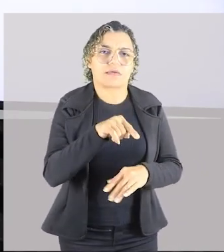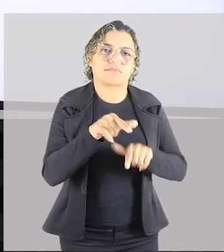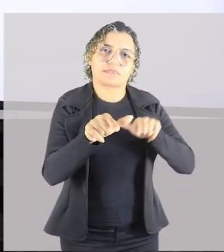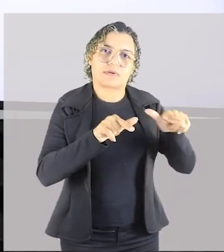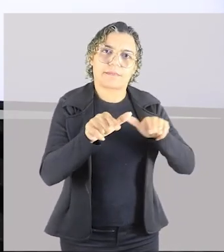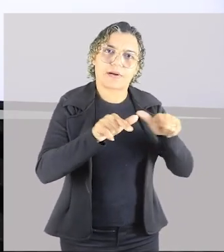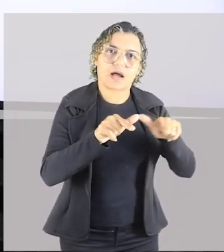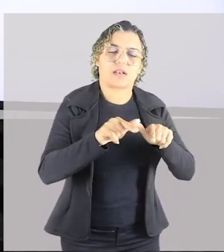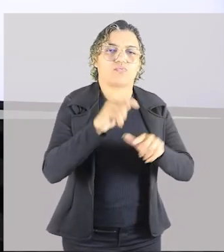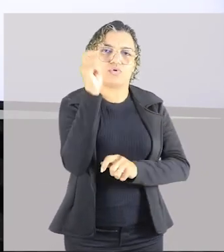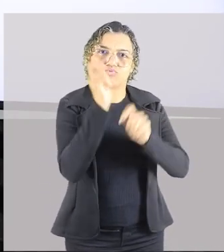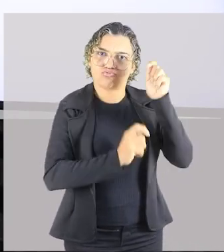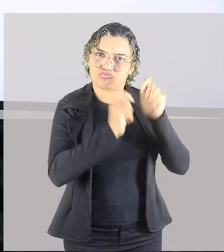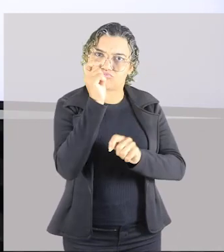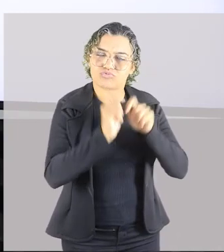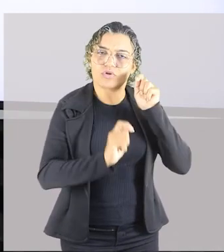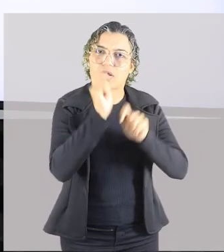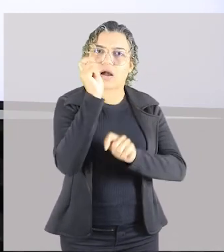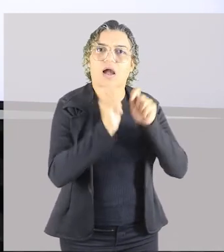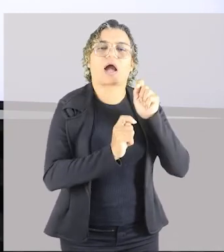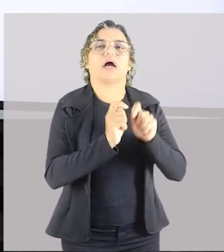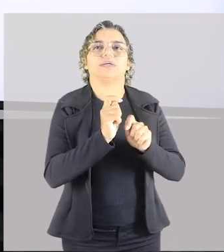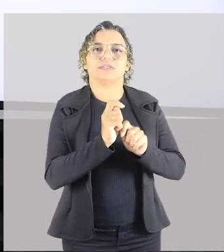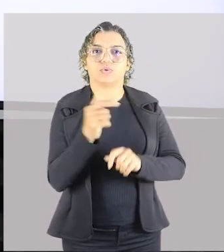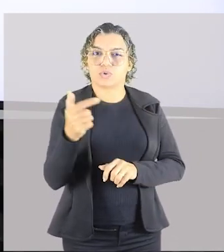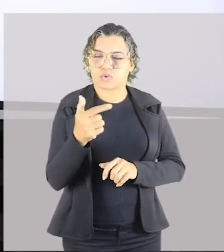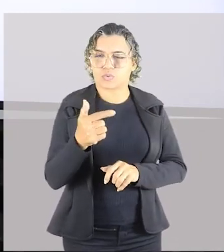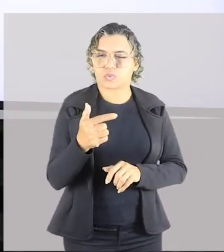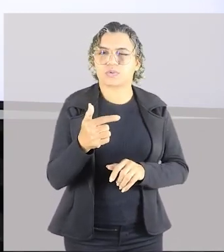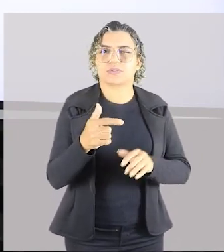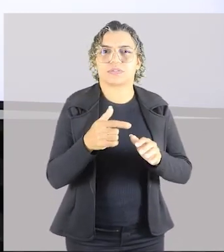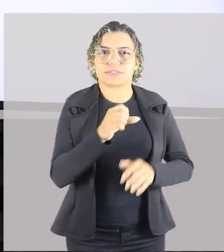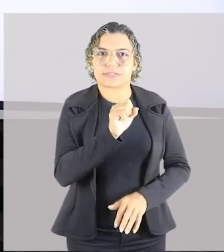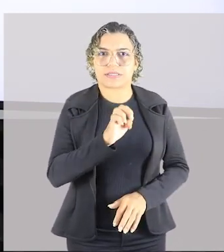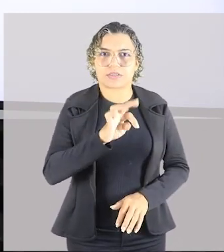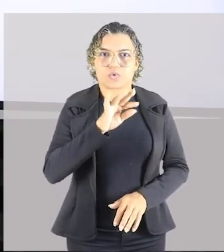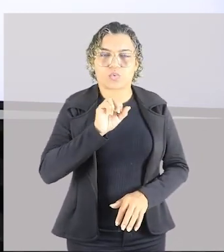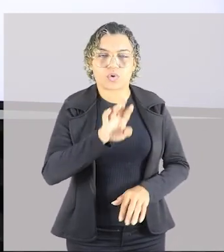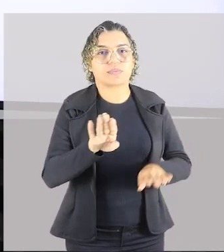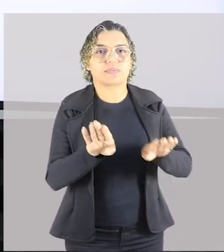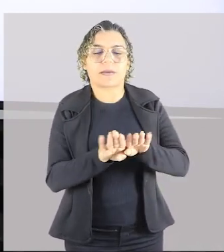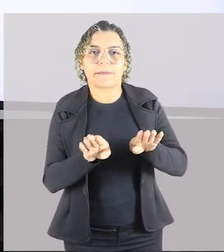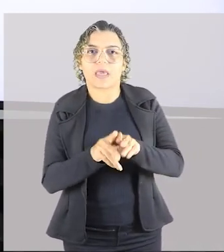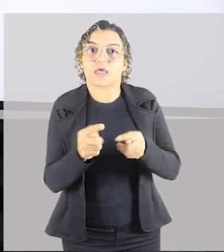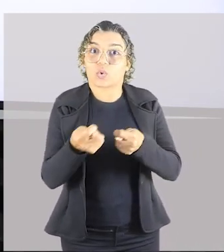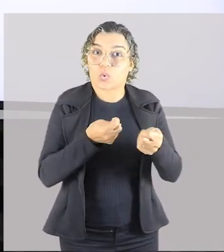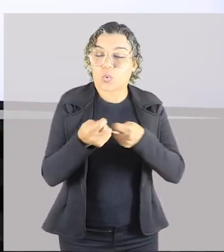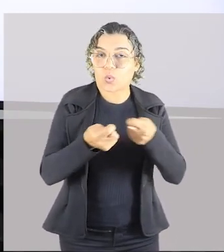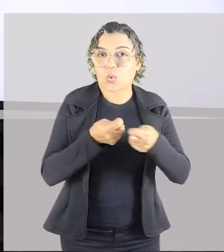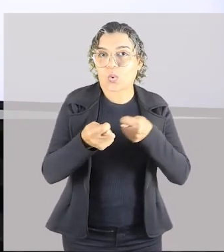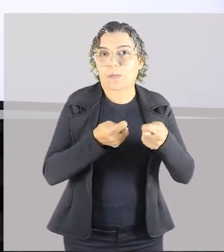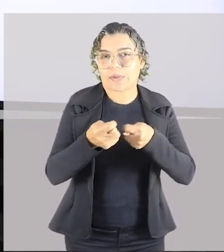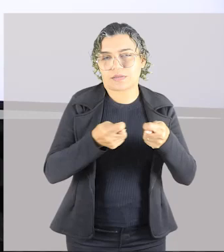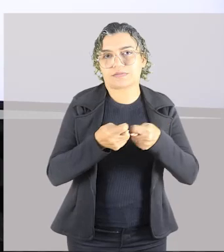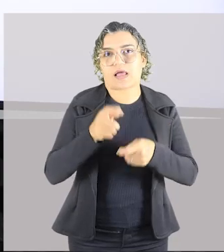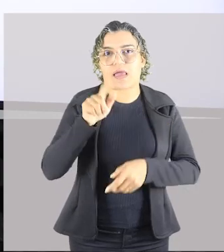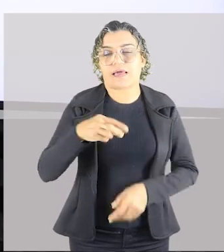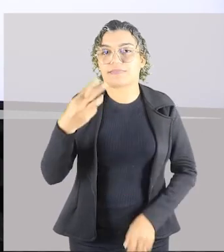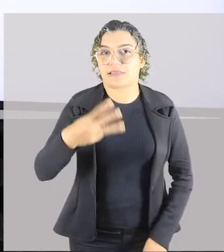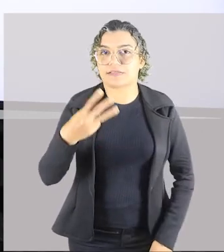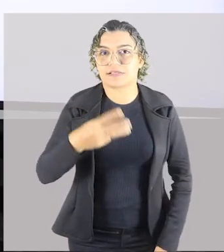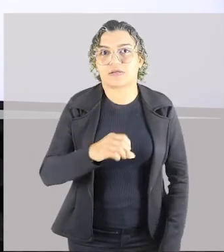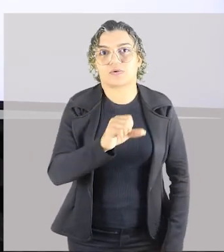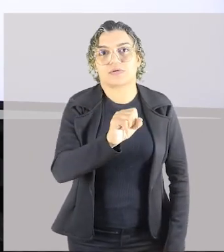atividades industriais, que são as atividades de segundo setor, e as atividades comerciais, que são as atividades de terceiro